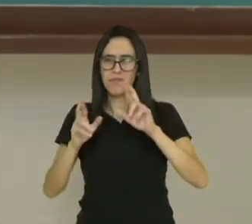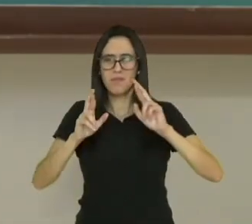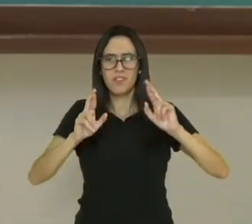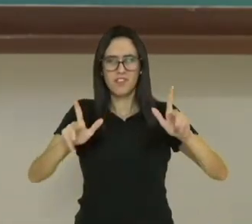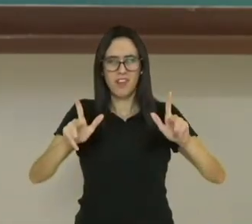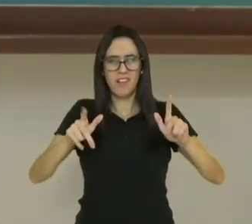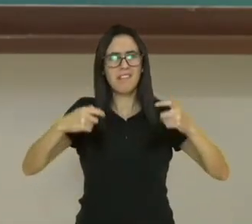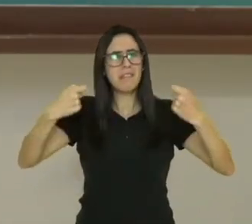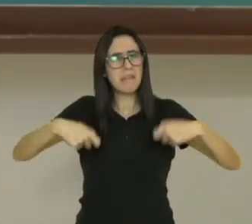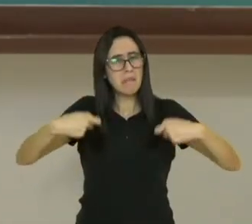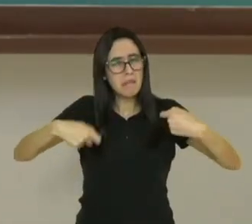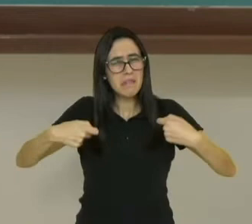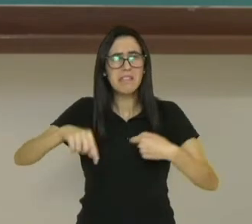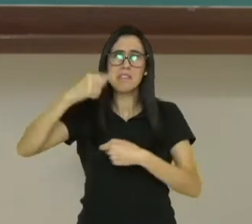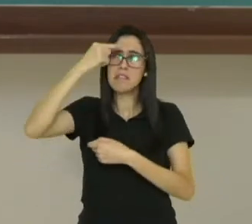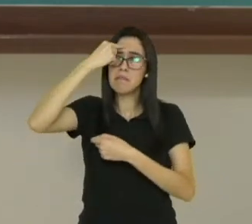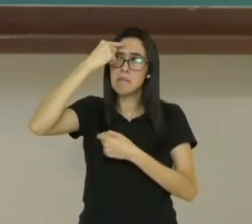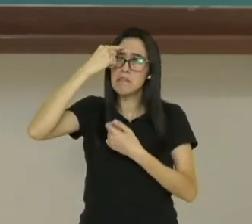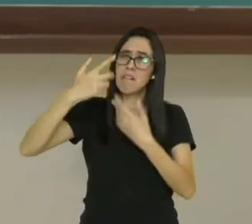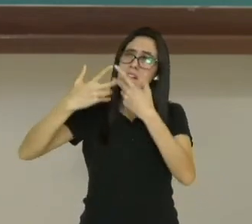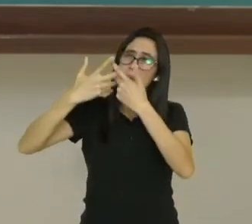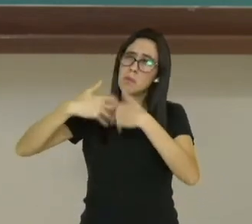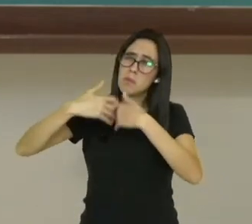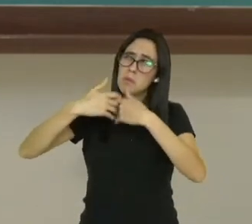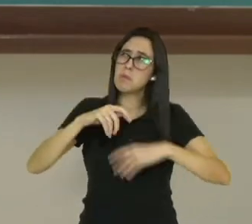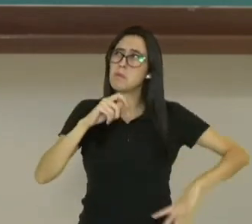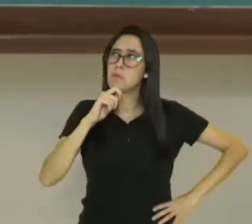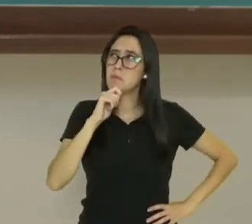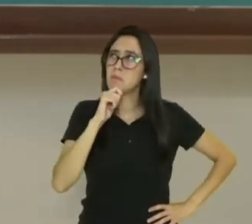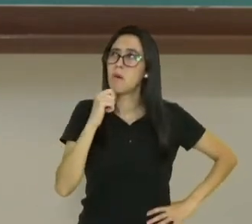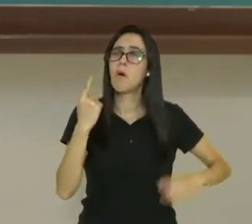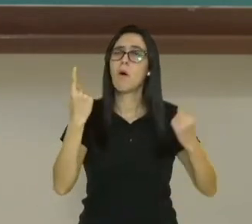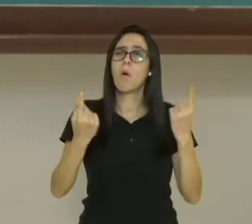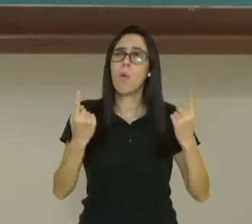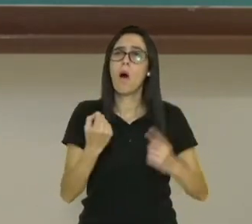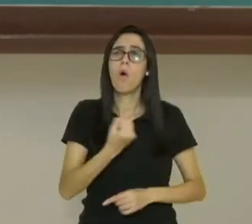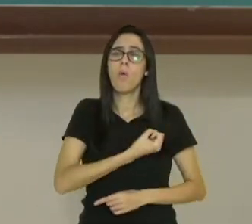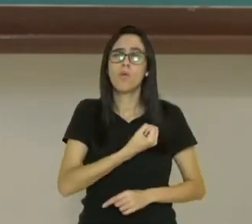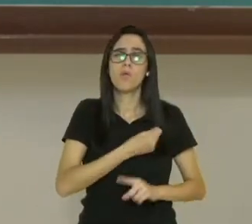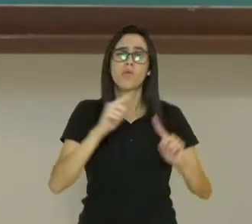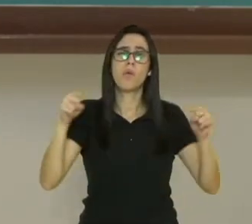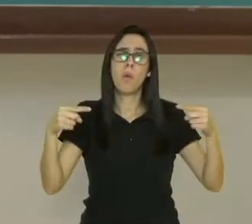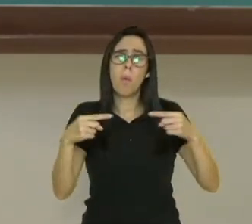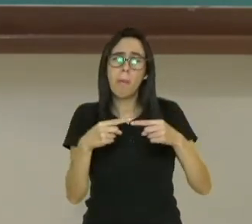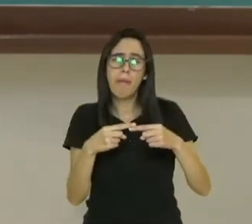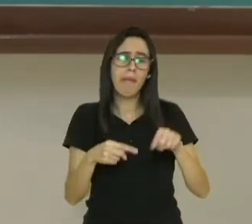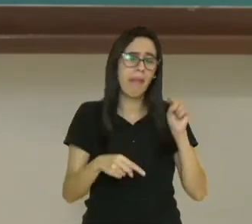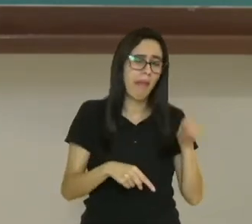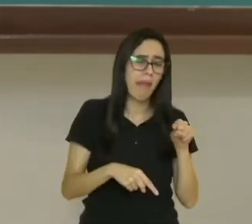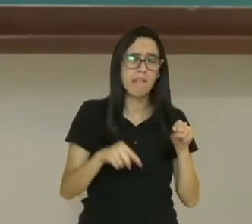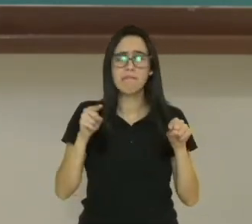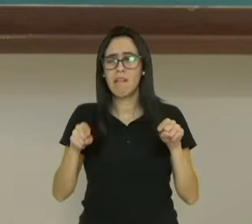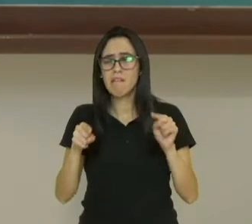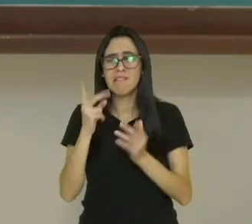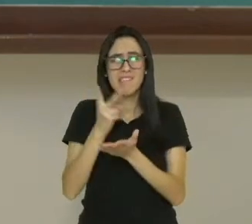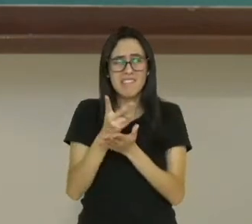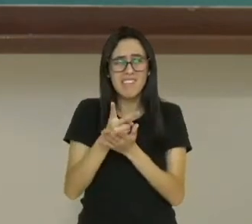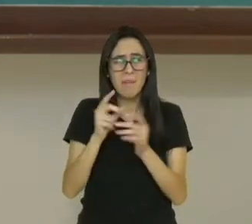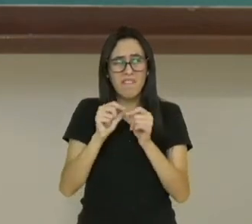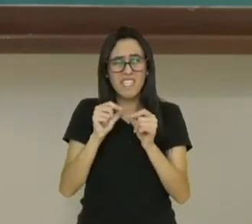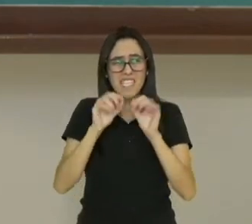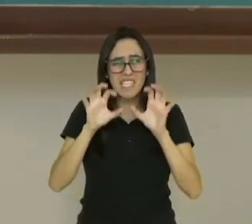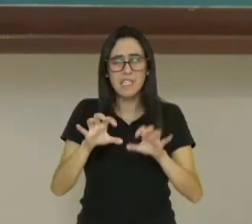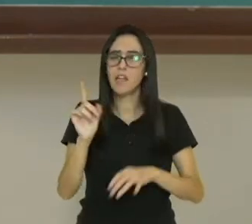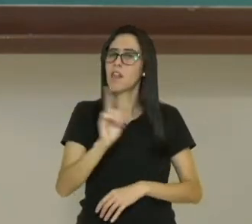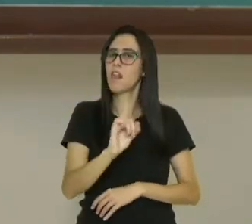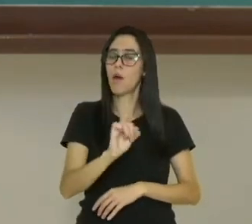ficar pensando, tentando adivinhar qual é o múltiplo que ao mesmo tempo é múltiplo de um e de outro? Não, pessoal. Tem uma técnica